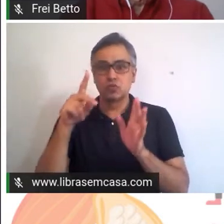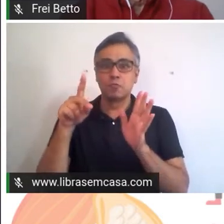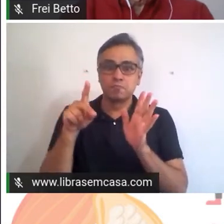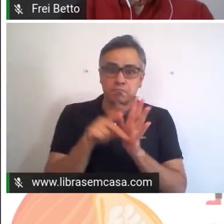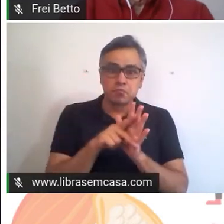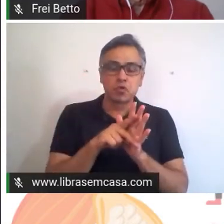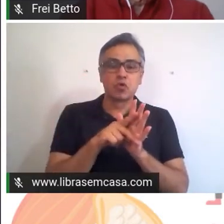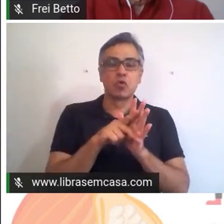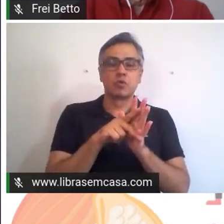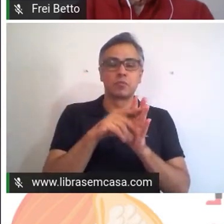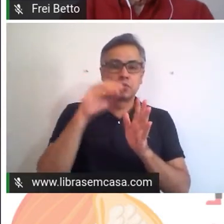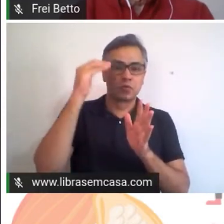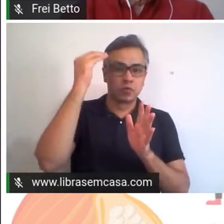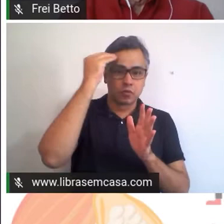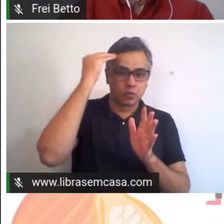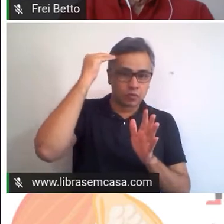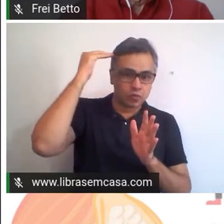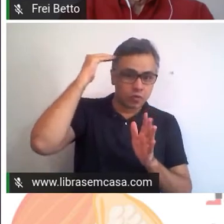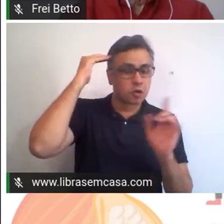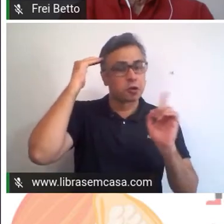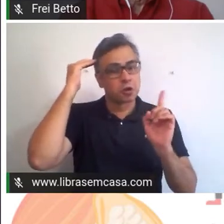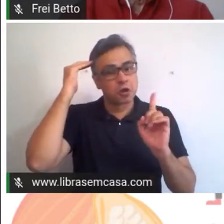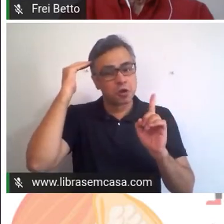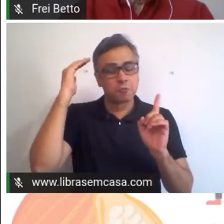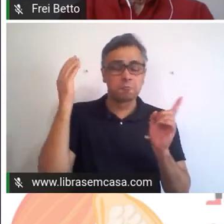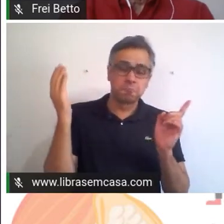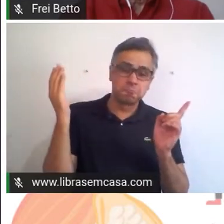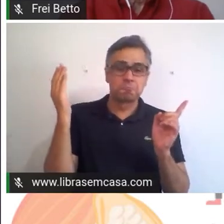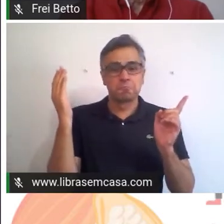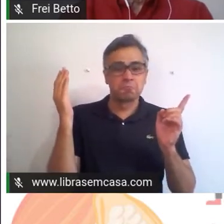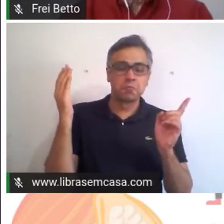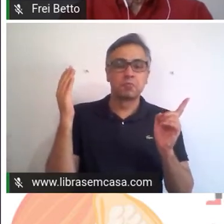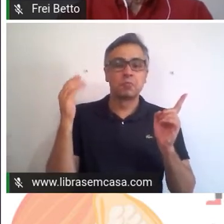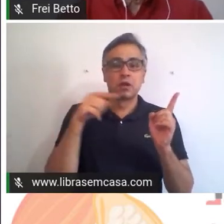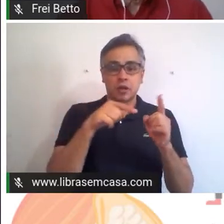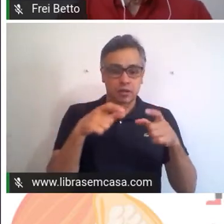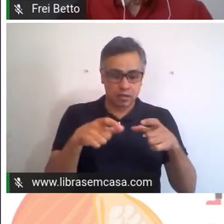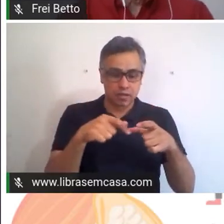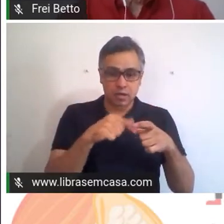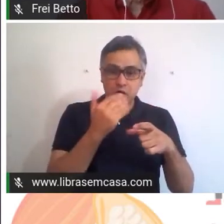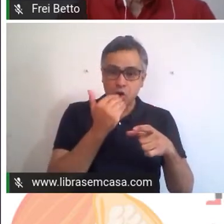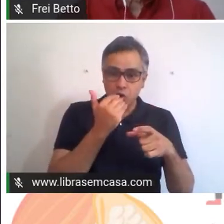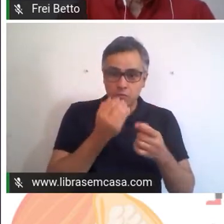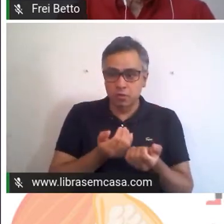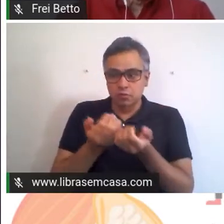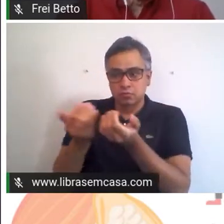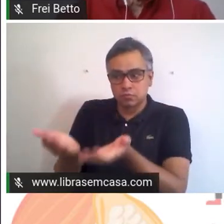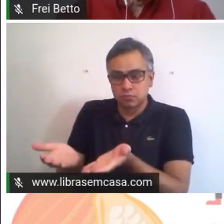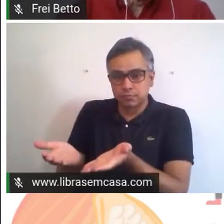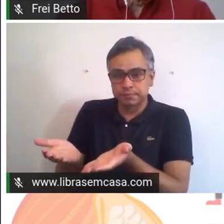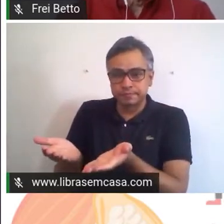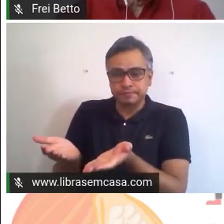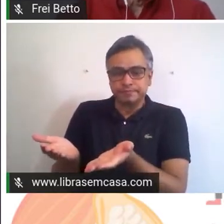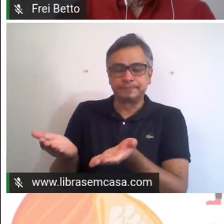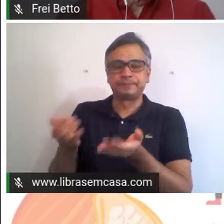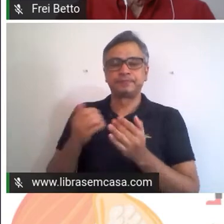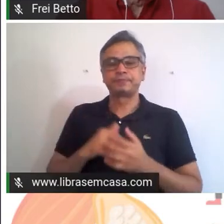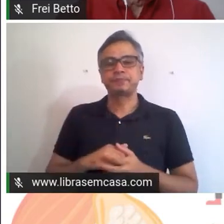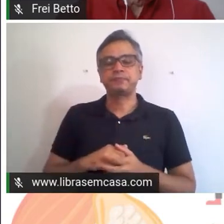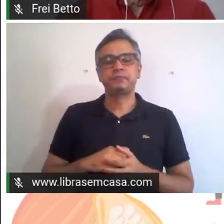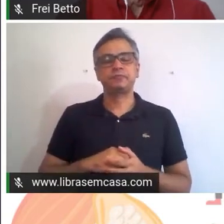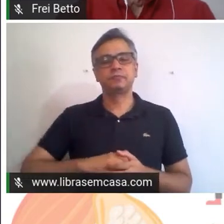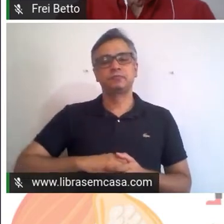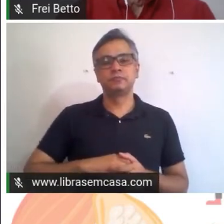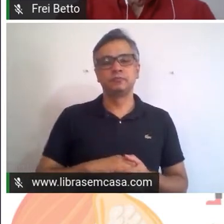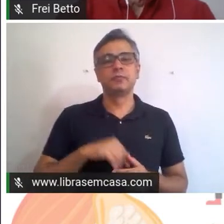esse alimento para o estômago comum do coletivo que é efetivamente o